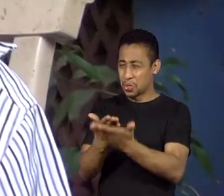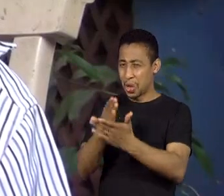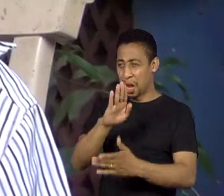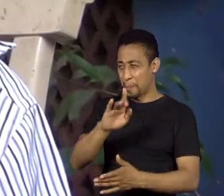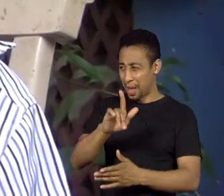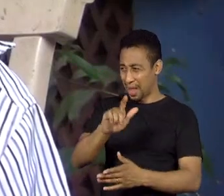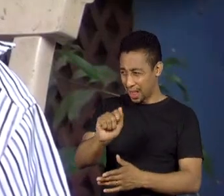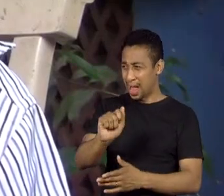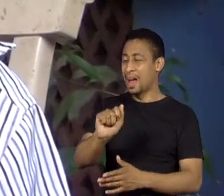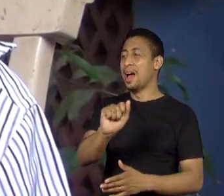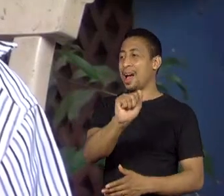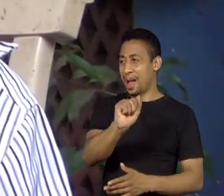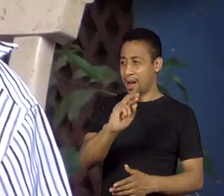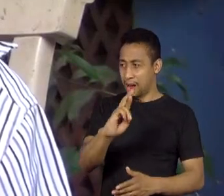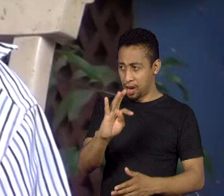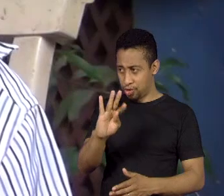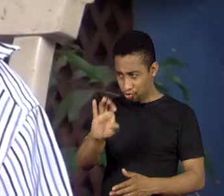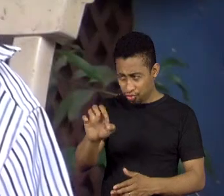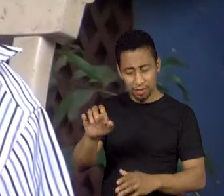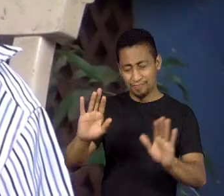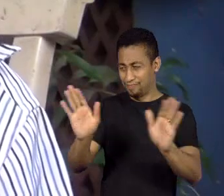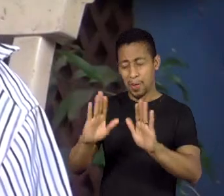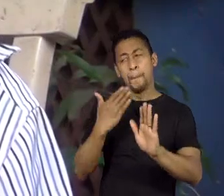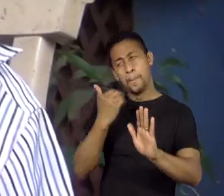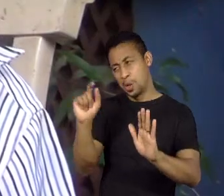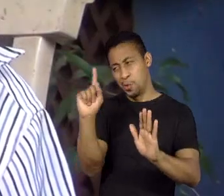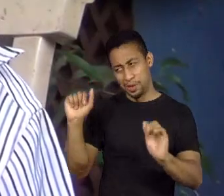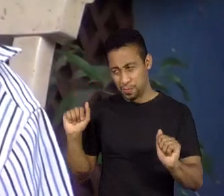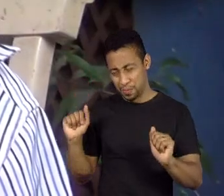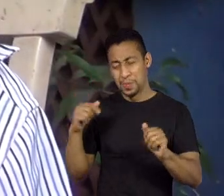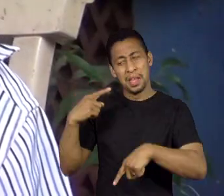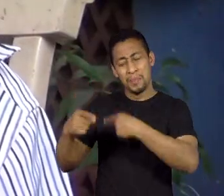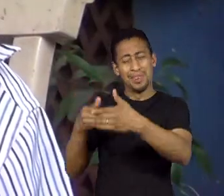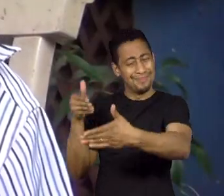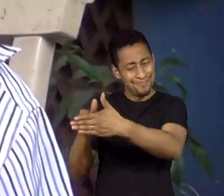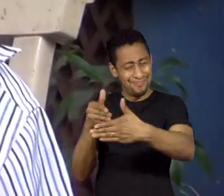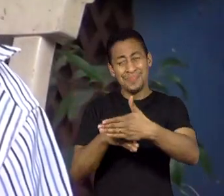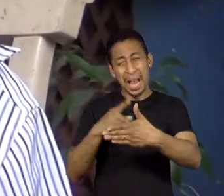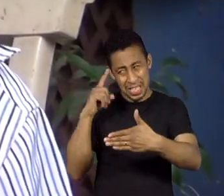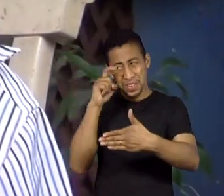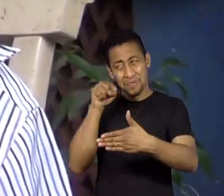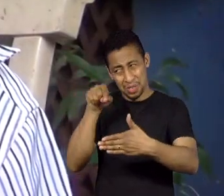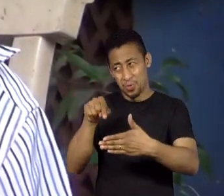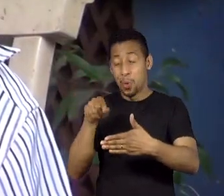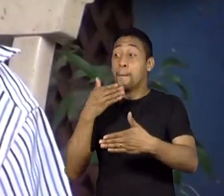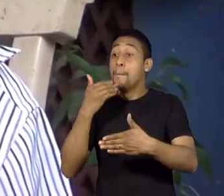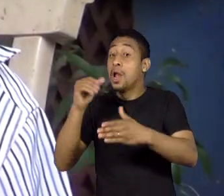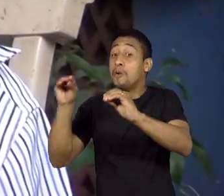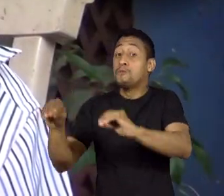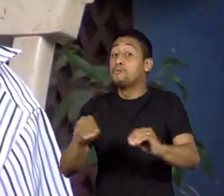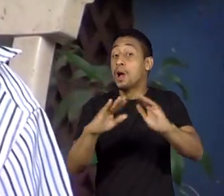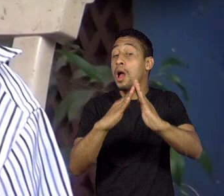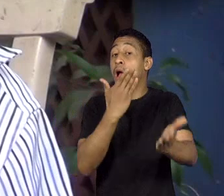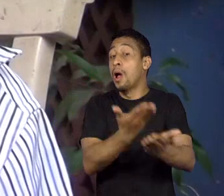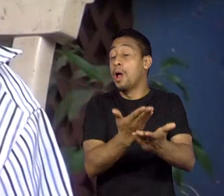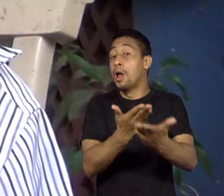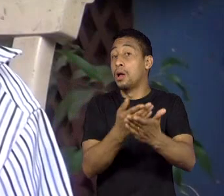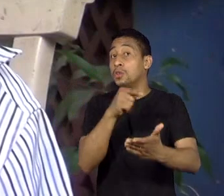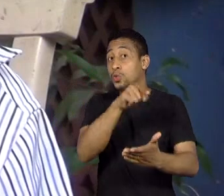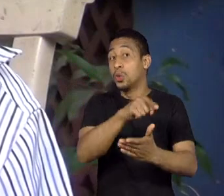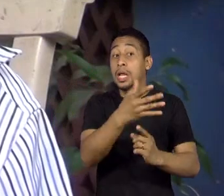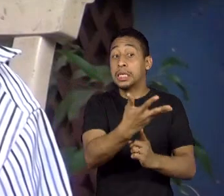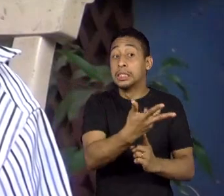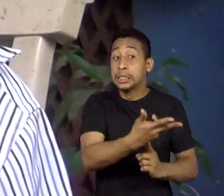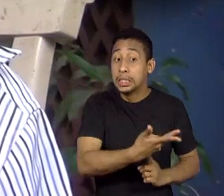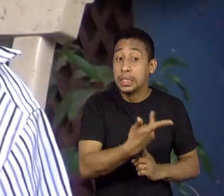porque depois ele vai ser tudo difícil para ele, não sei o quê. Coloca ele em uma escola de